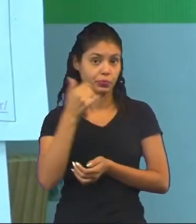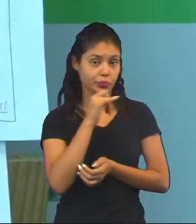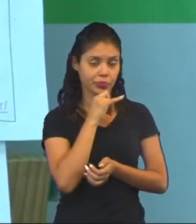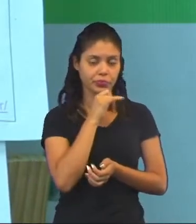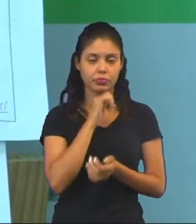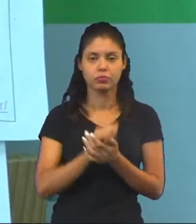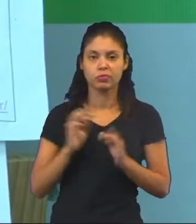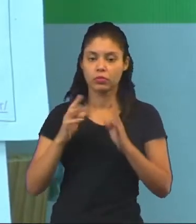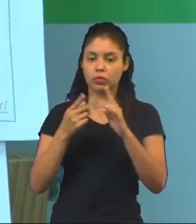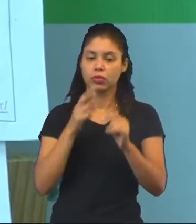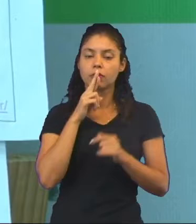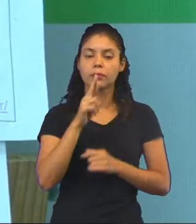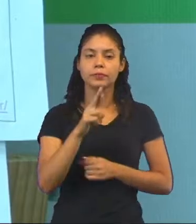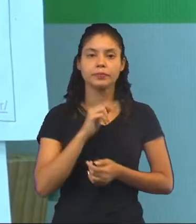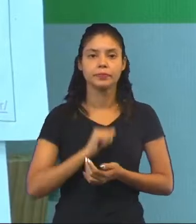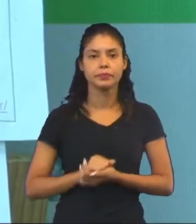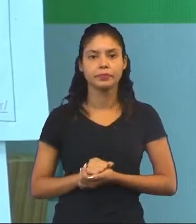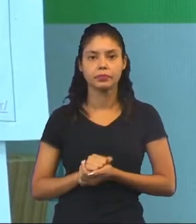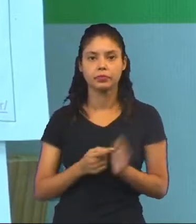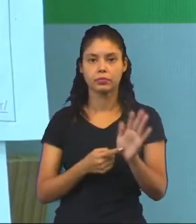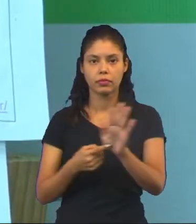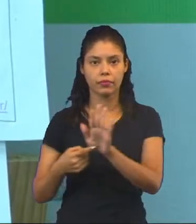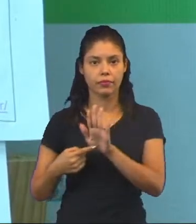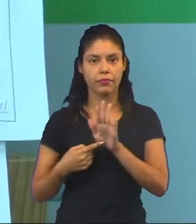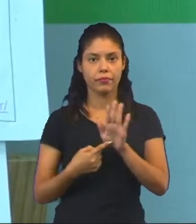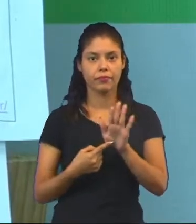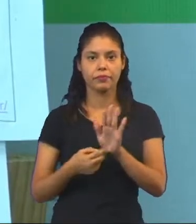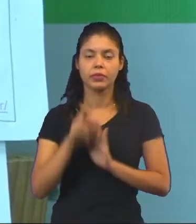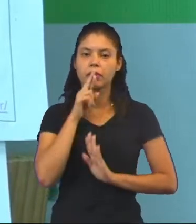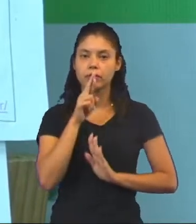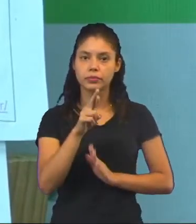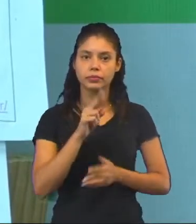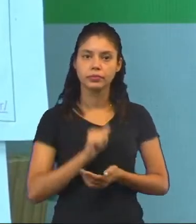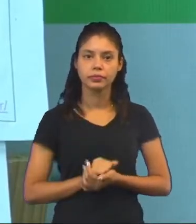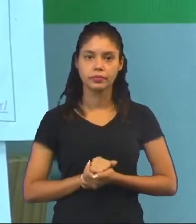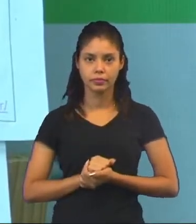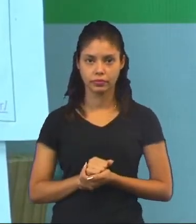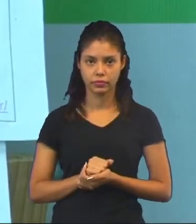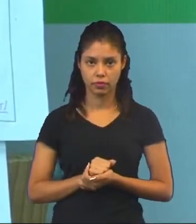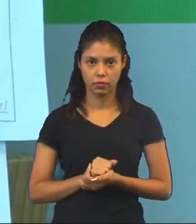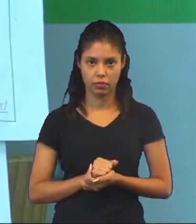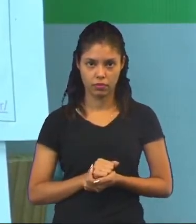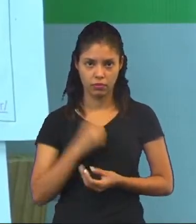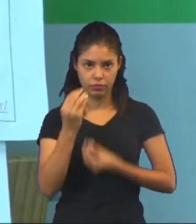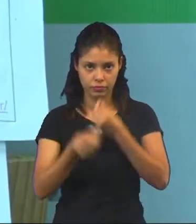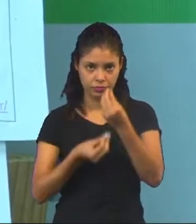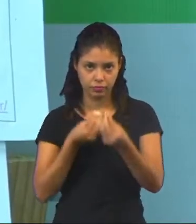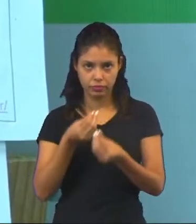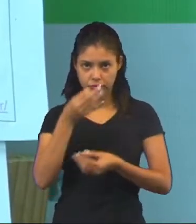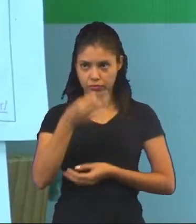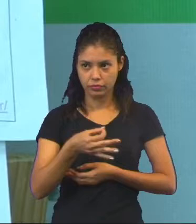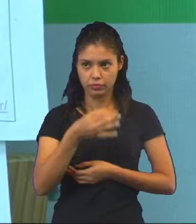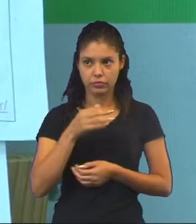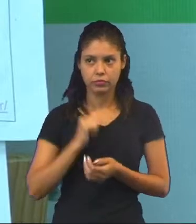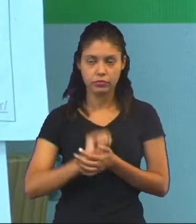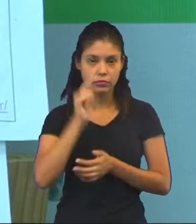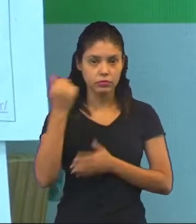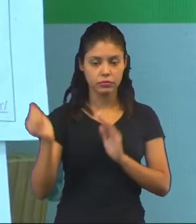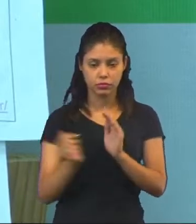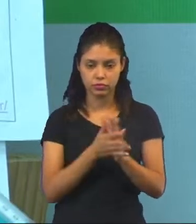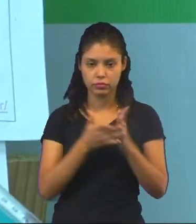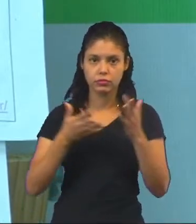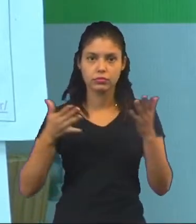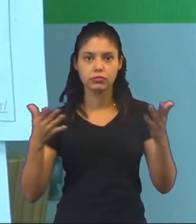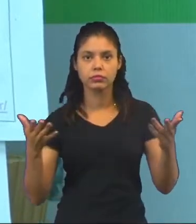exemplo. Todos responderam. Está indicando, né, a resposta. Todos responderam: com certeza será aquele